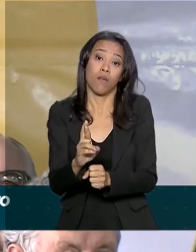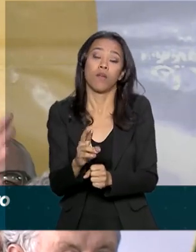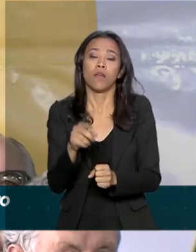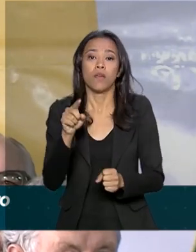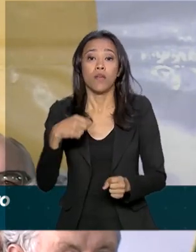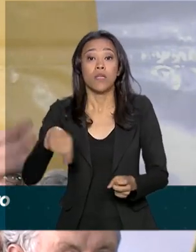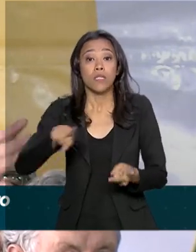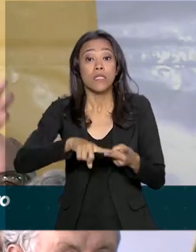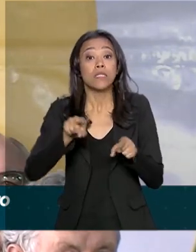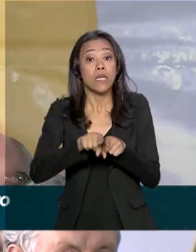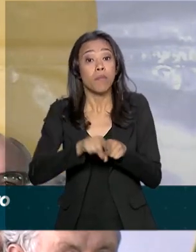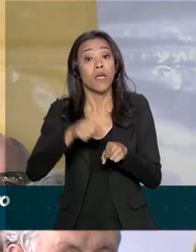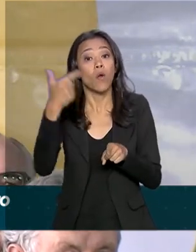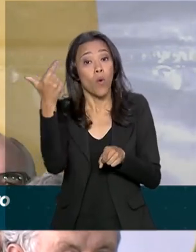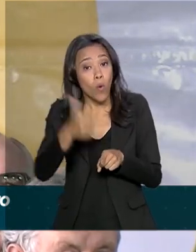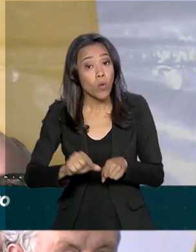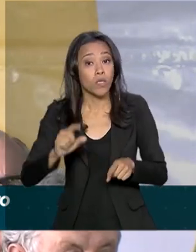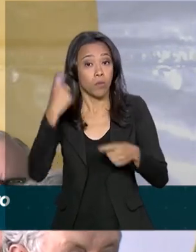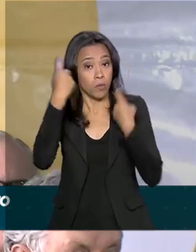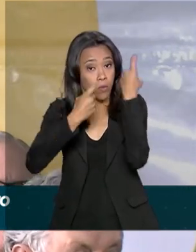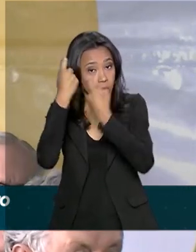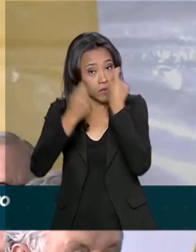malha ferroviária no Brasil.